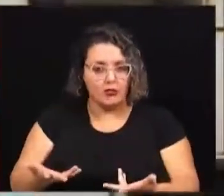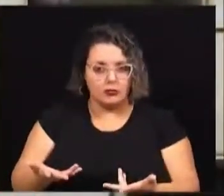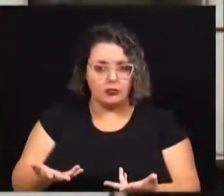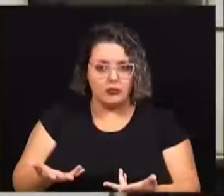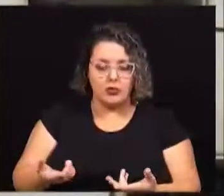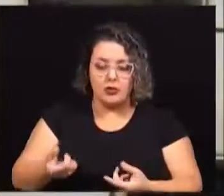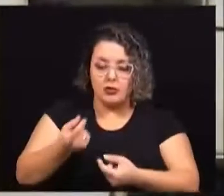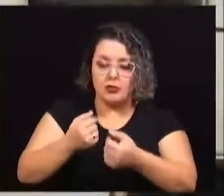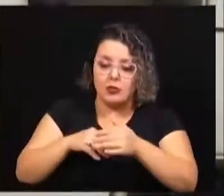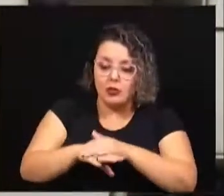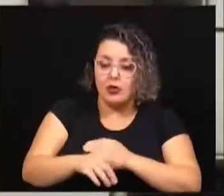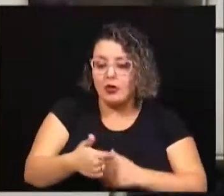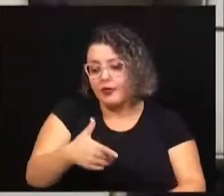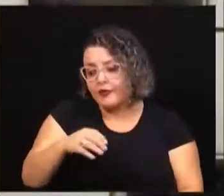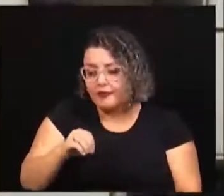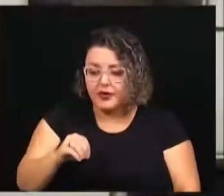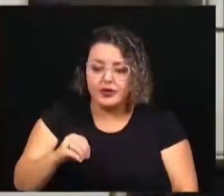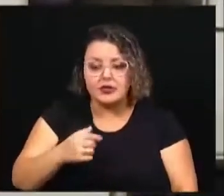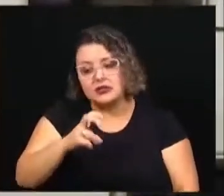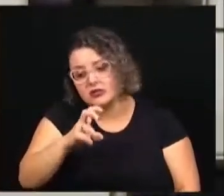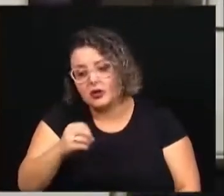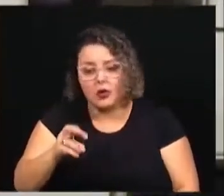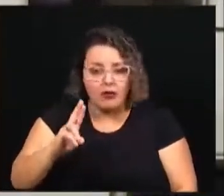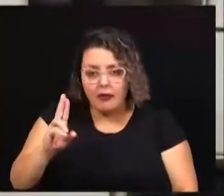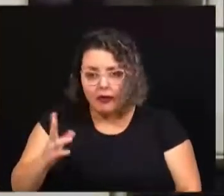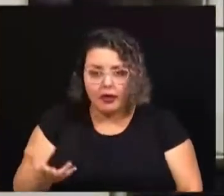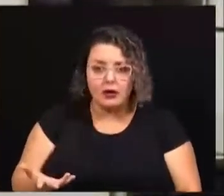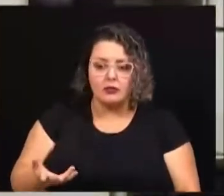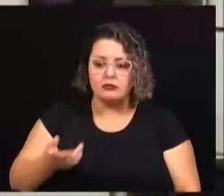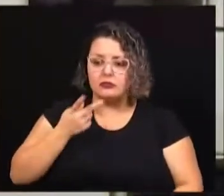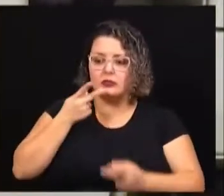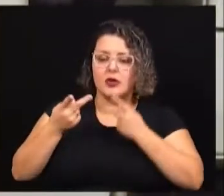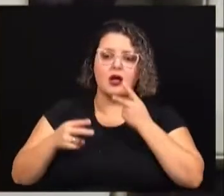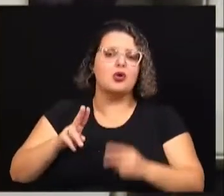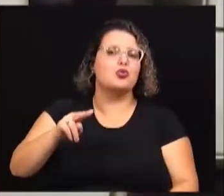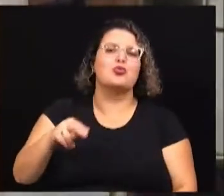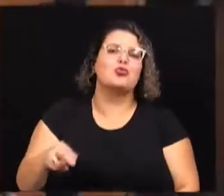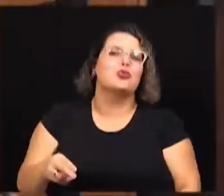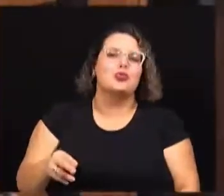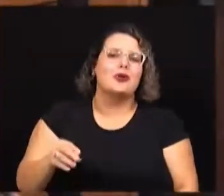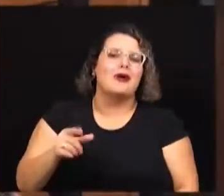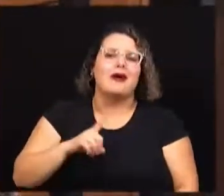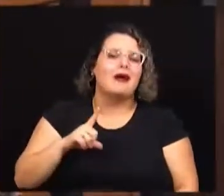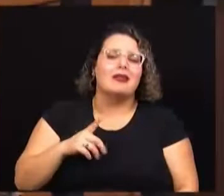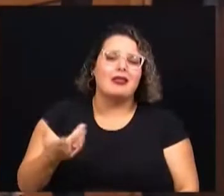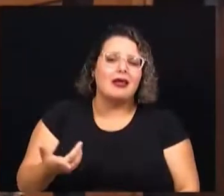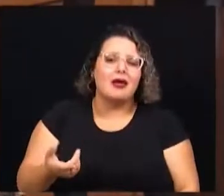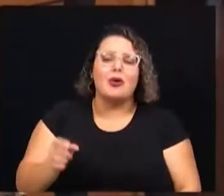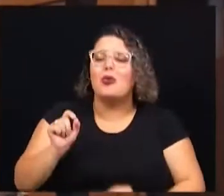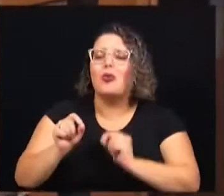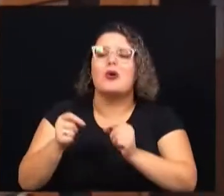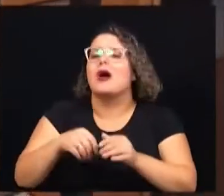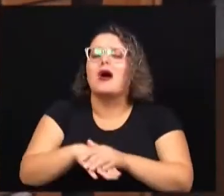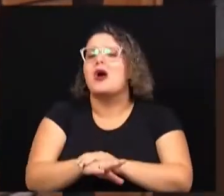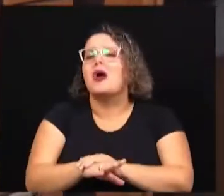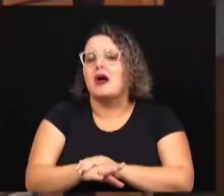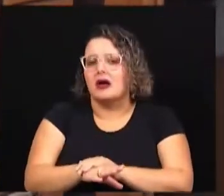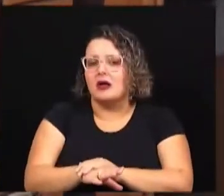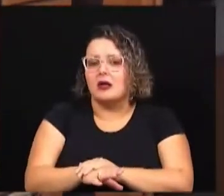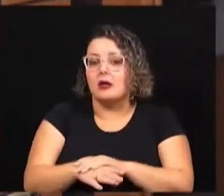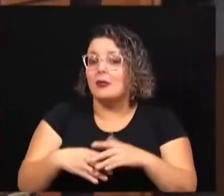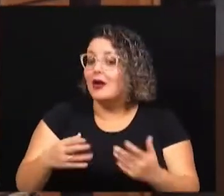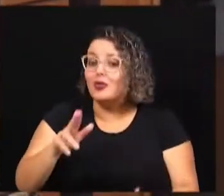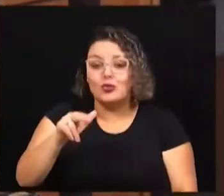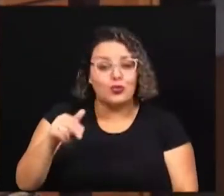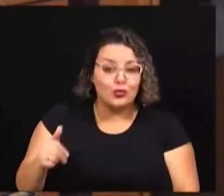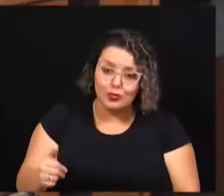fala que você falou de guardar R$20, R$50, é comum as pessoas falam, mas nunca sobra nada. O que sobrar, eu guardo.